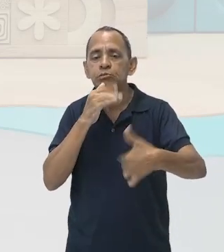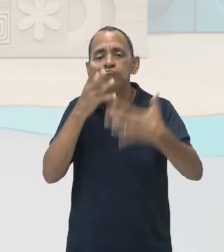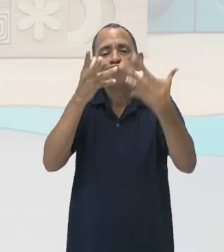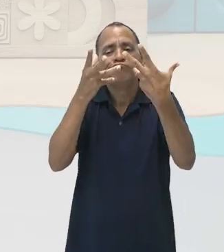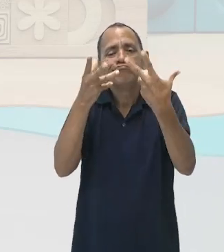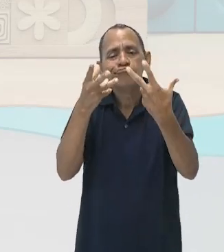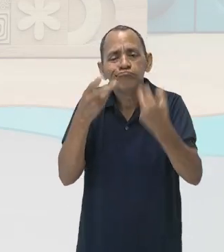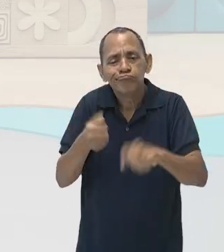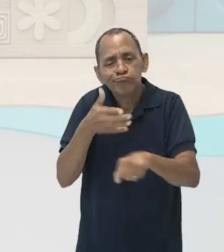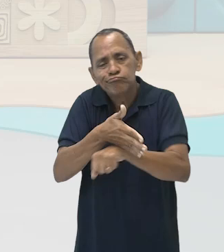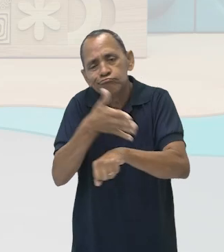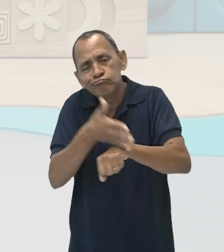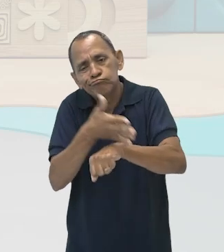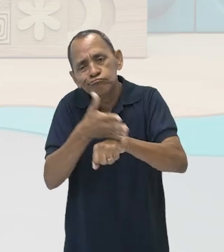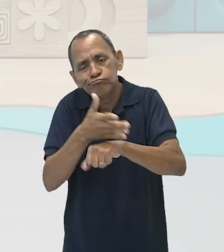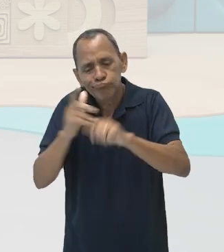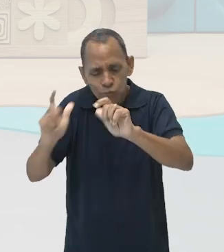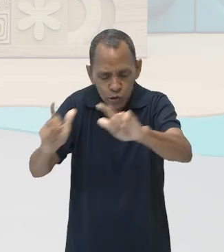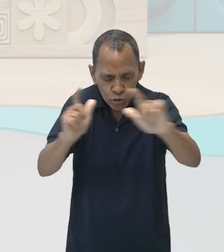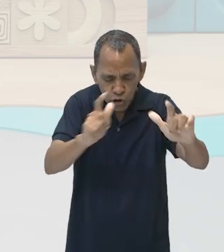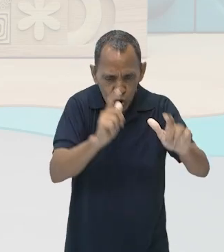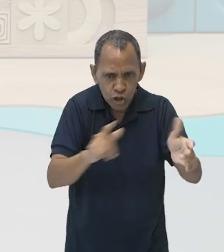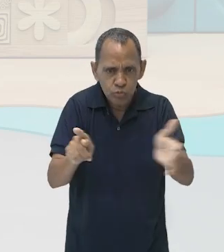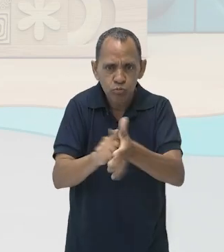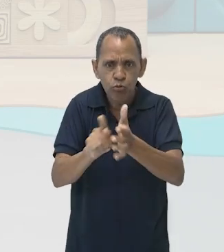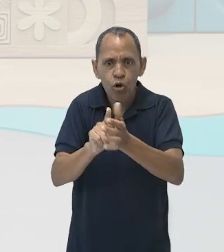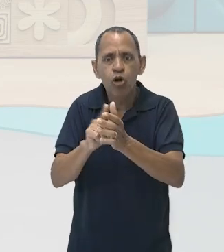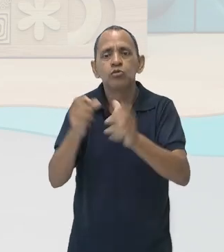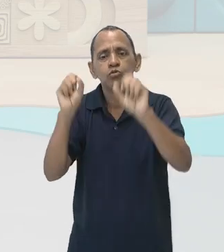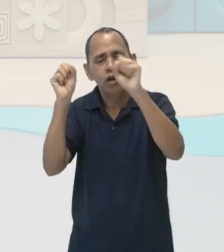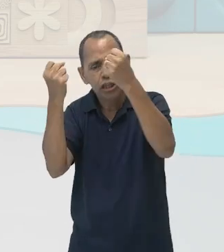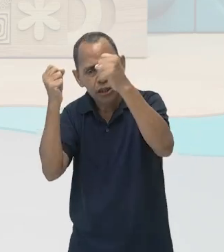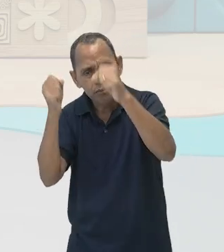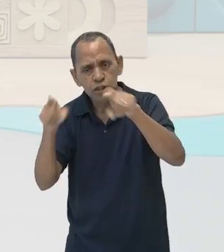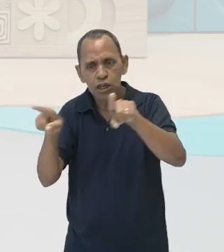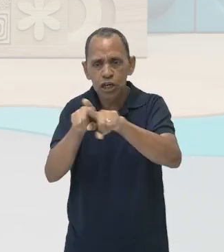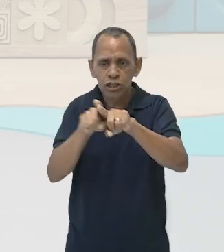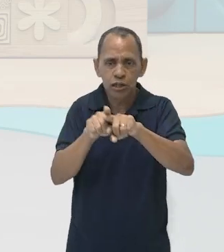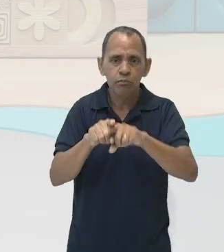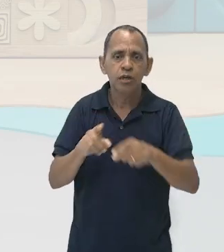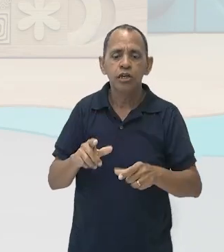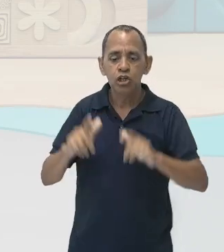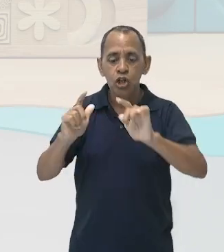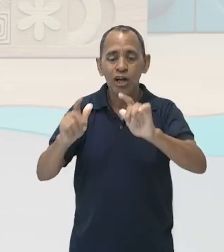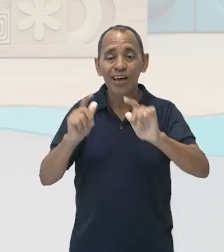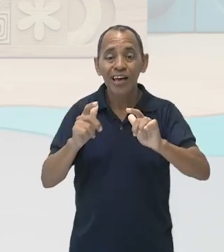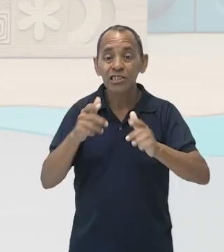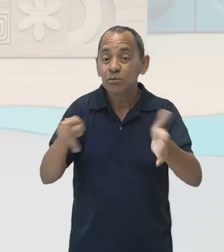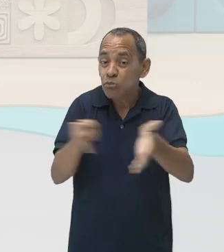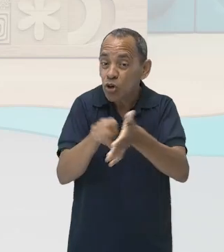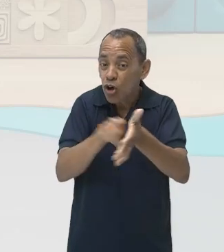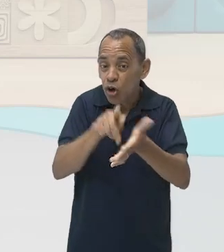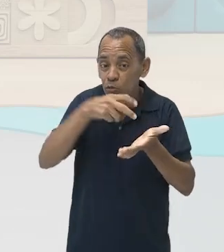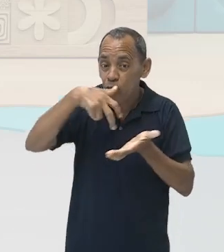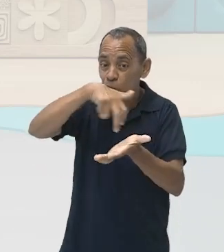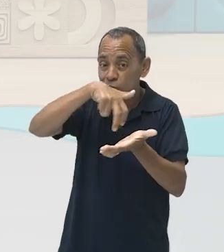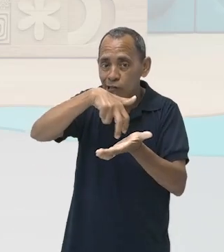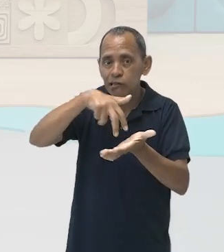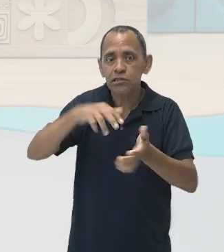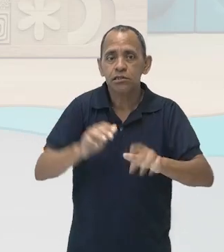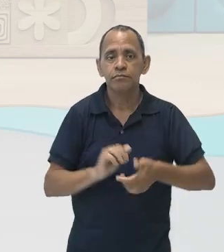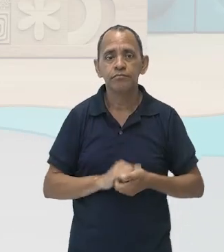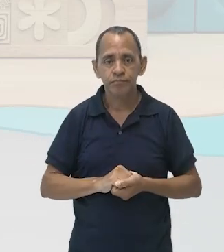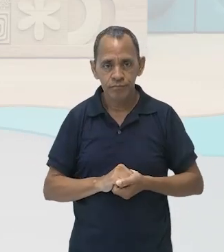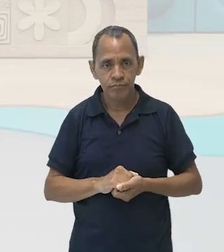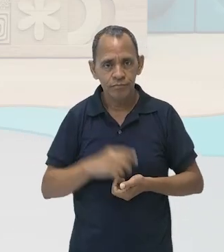nos estúdios, academias e grupos de dança. E, mais uma vez, venho reforçando para vocês que a dança é